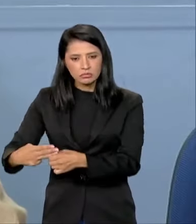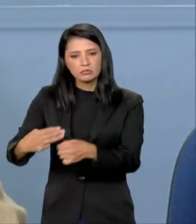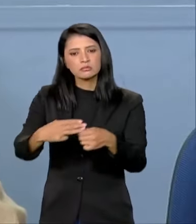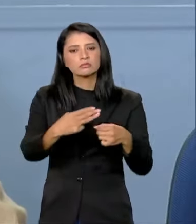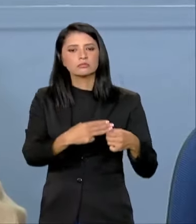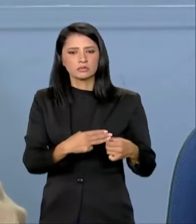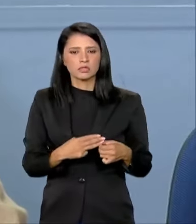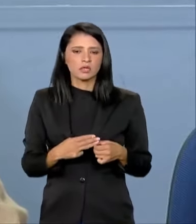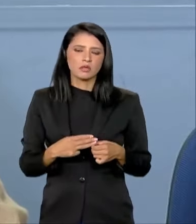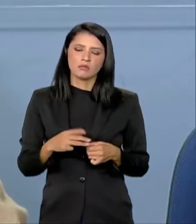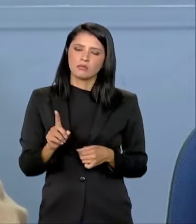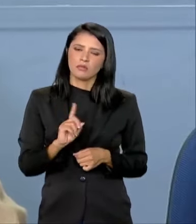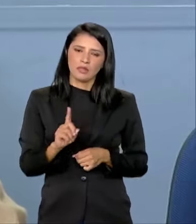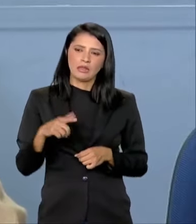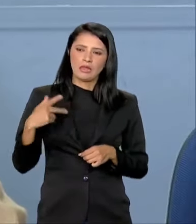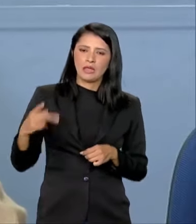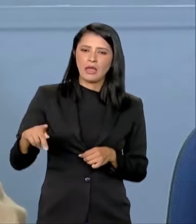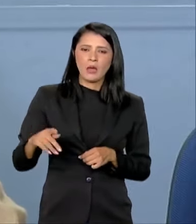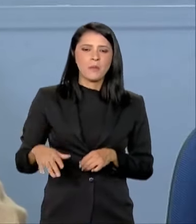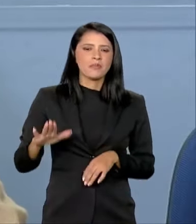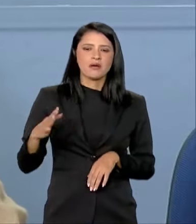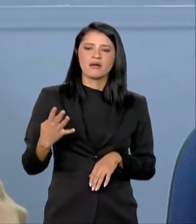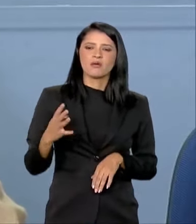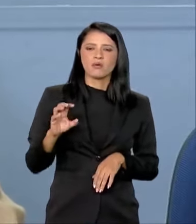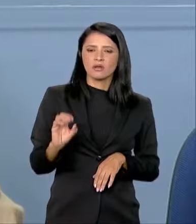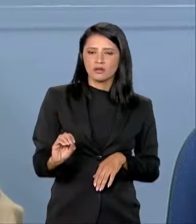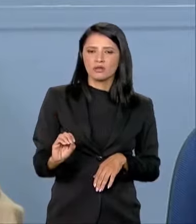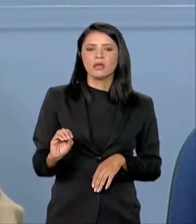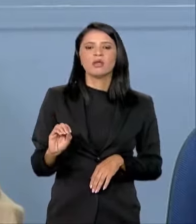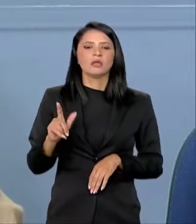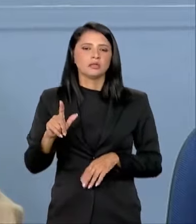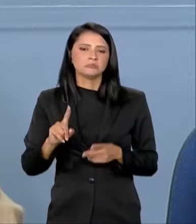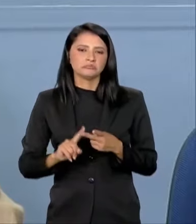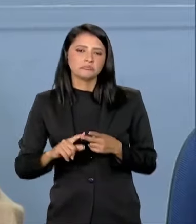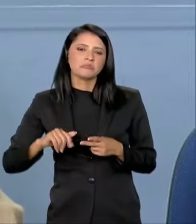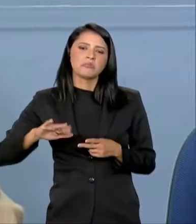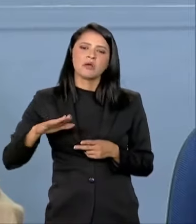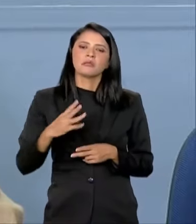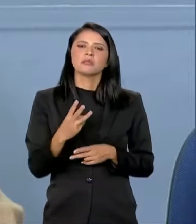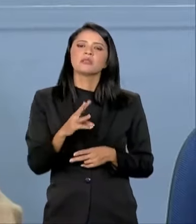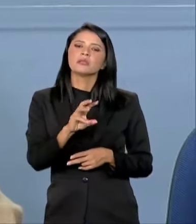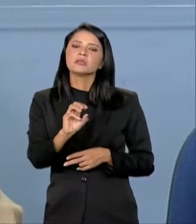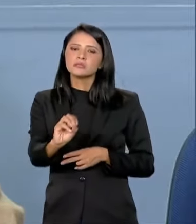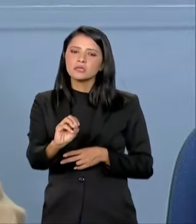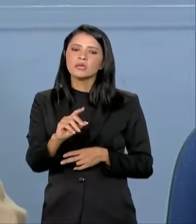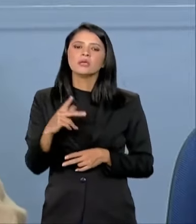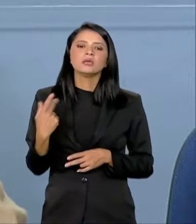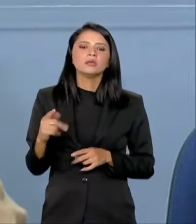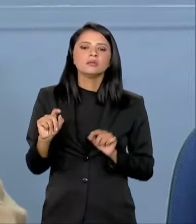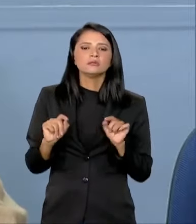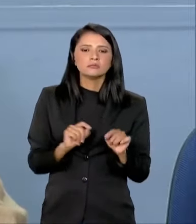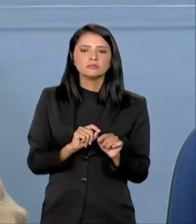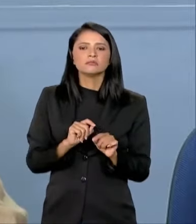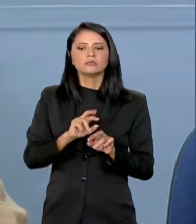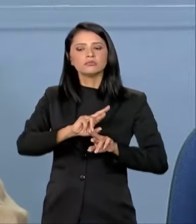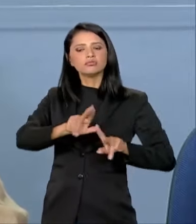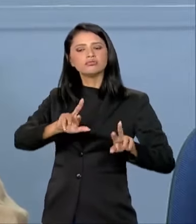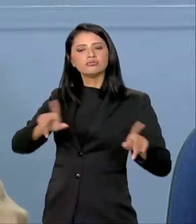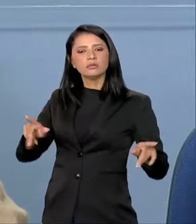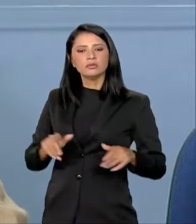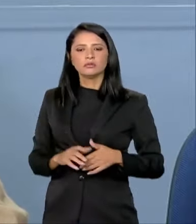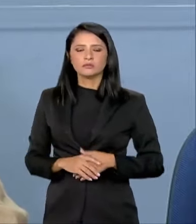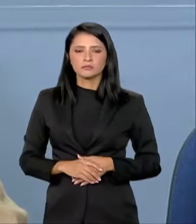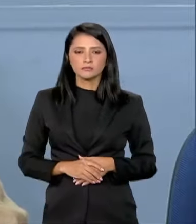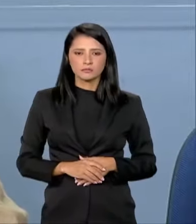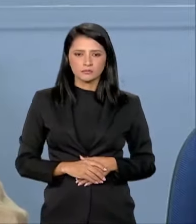municípios afetados, sejam os mais de 40 em calamidade, sejam os mais de 300 classificados como de emergência. Não